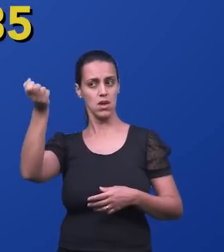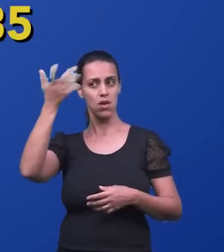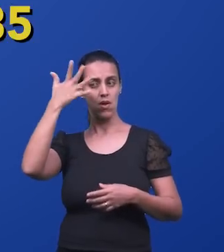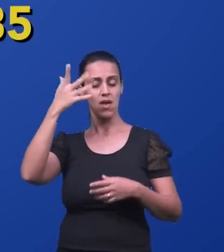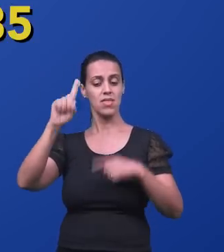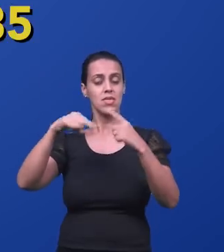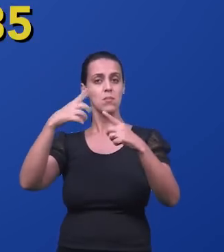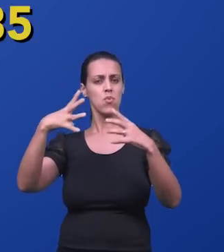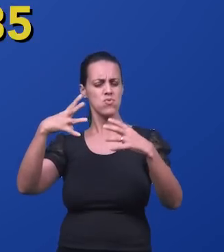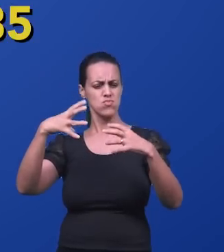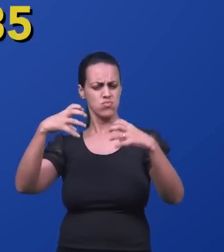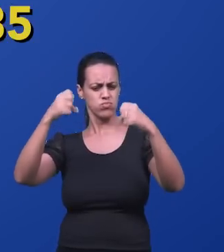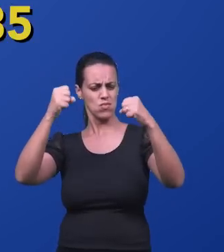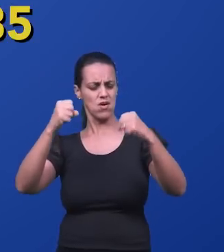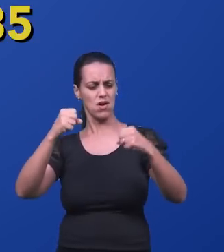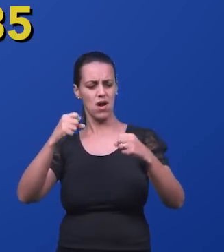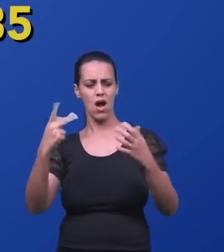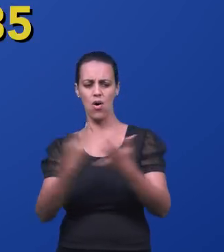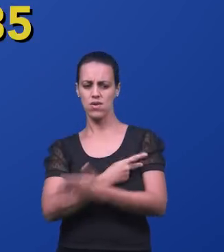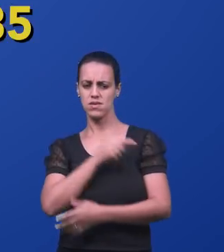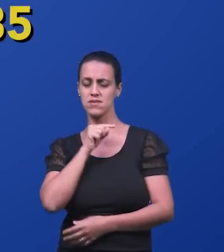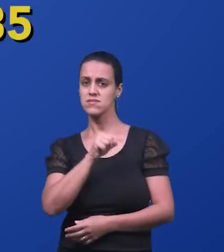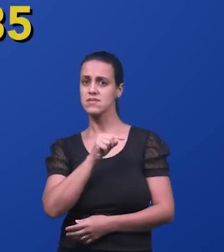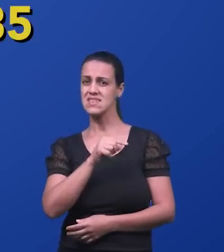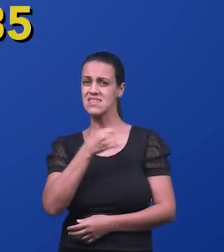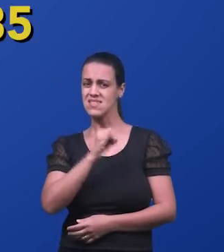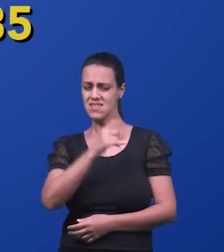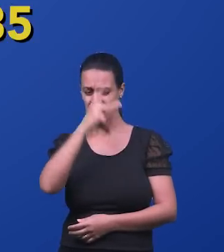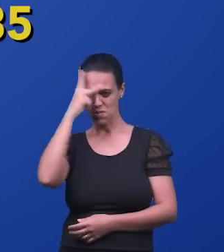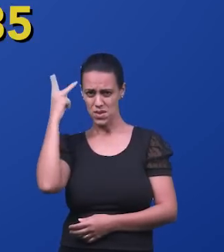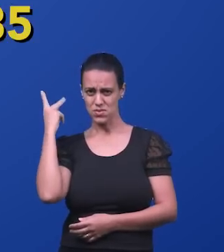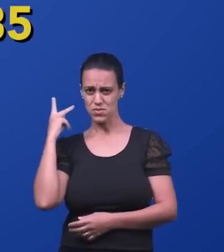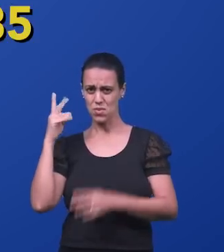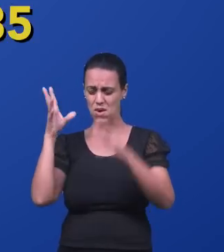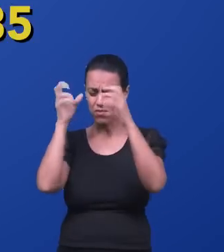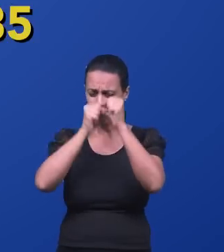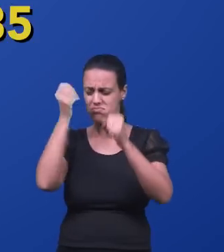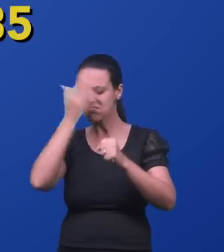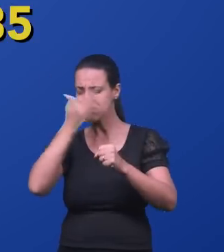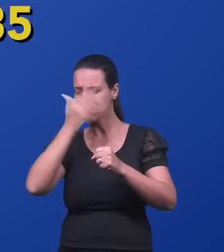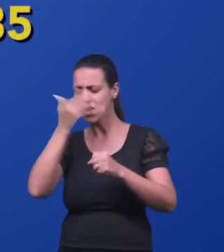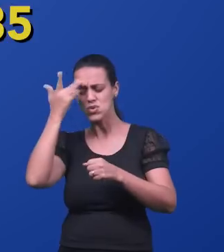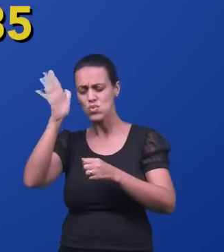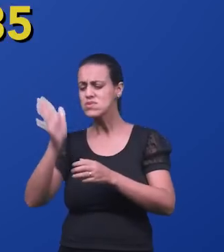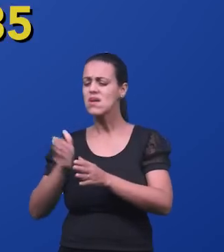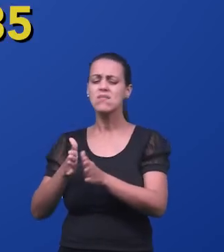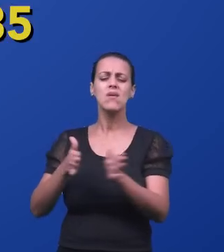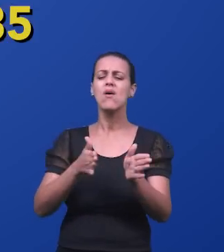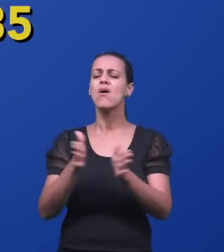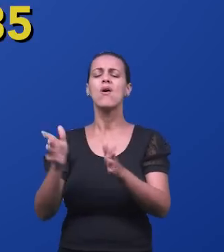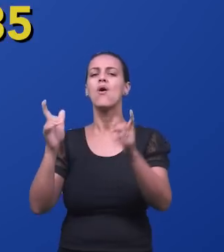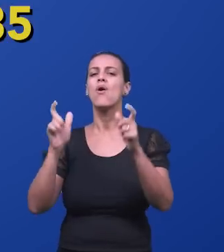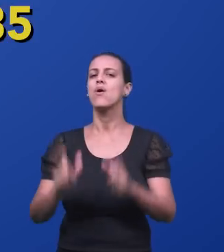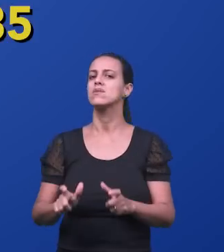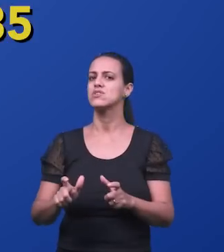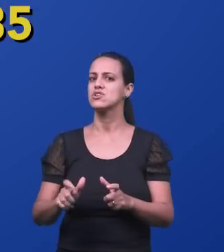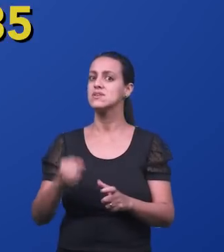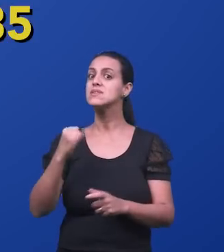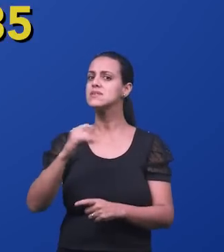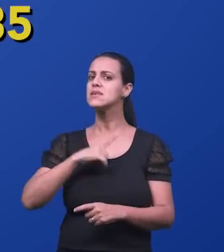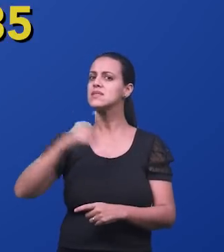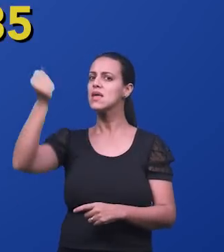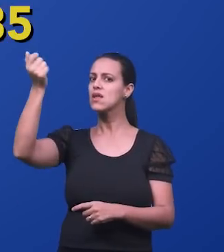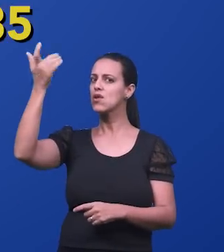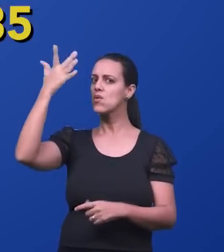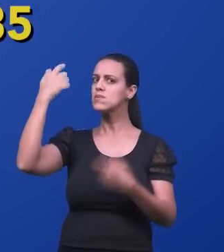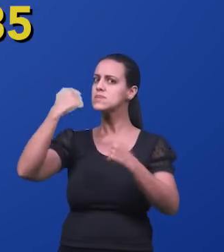as trevas vos não apanhem, pois quem anda nas trevas não sabe para onde vai. Enquanto tendes luz,